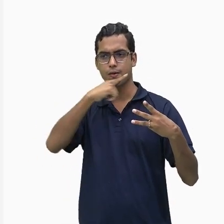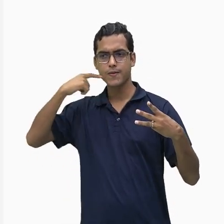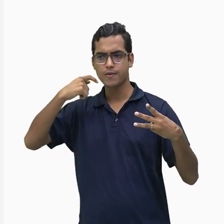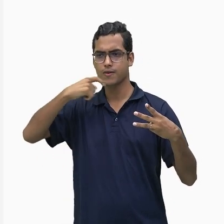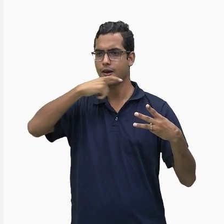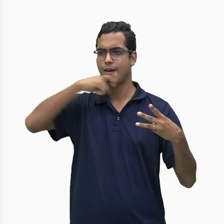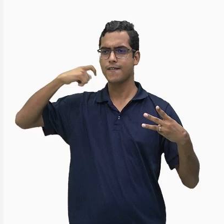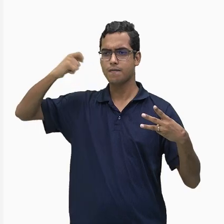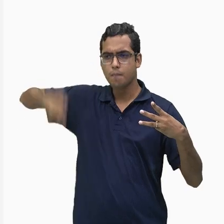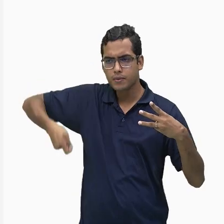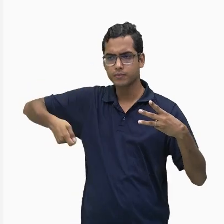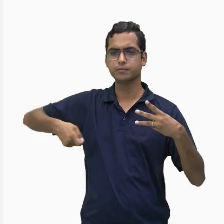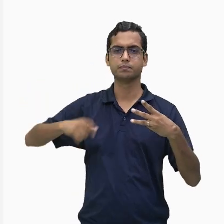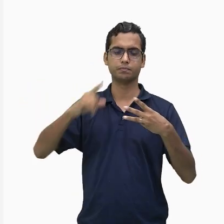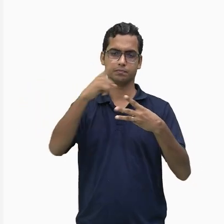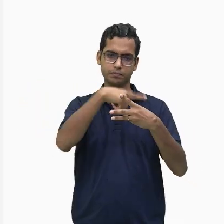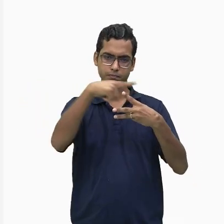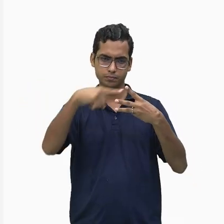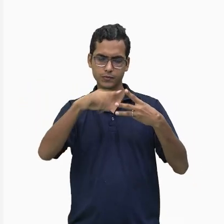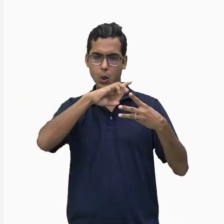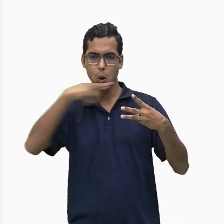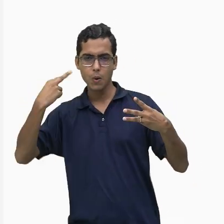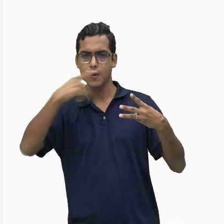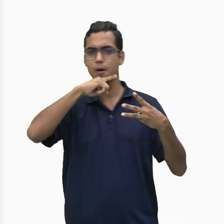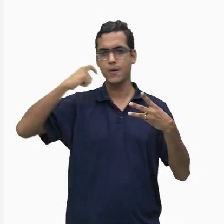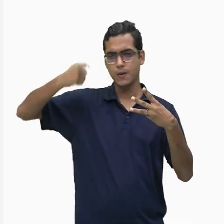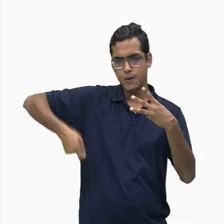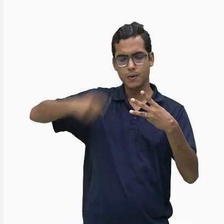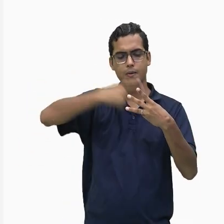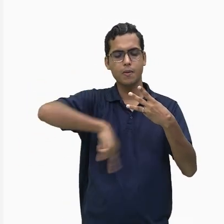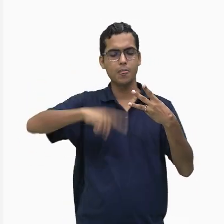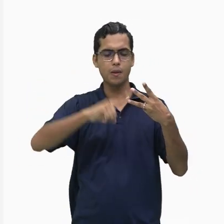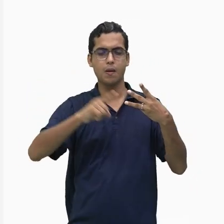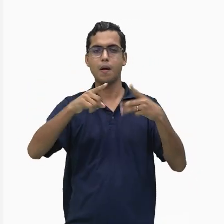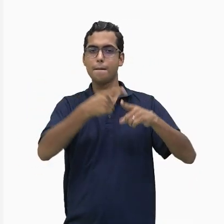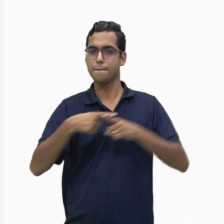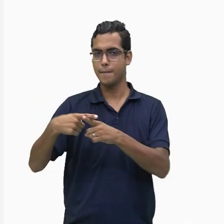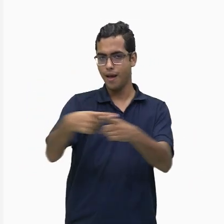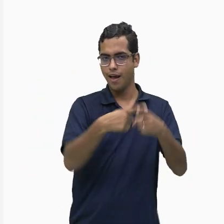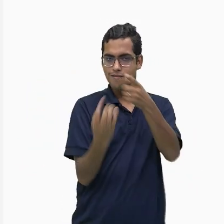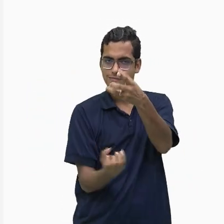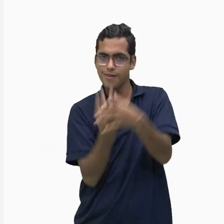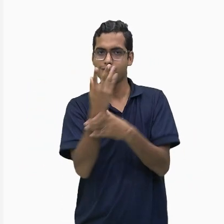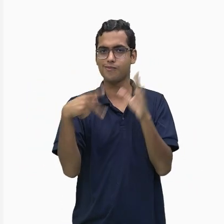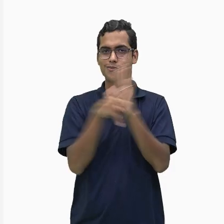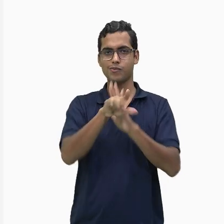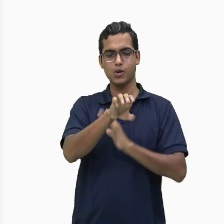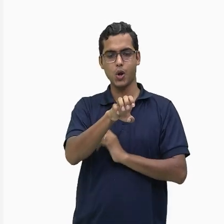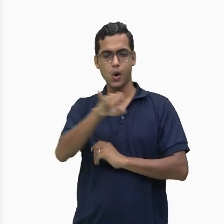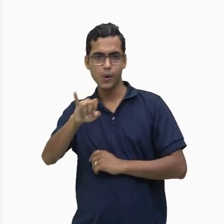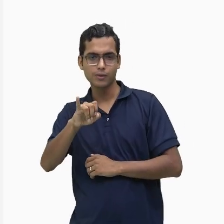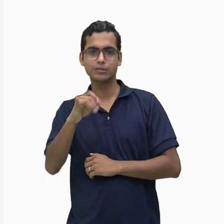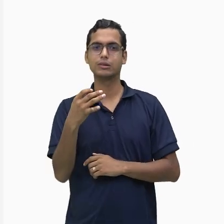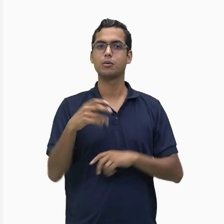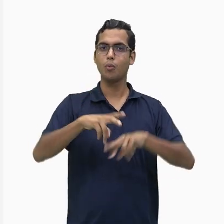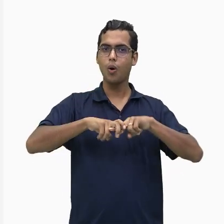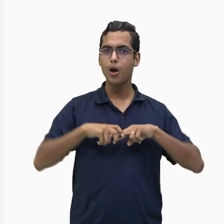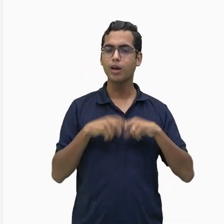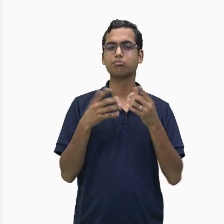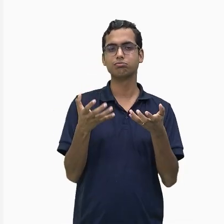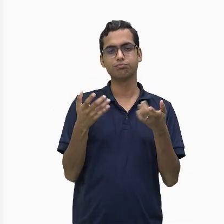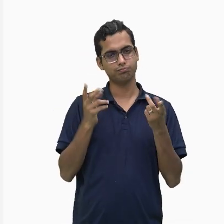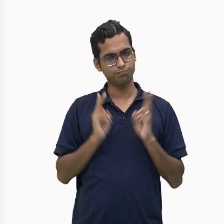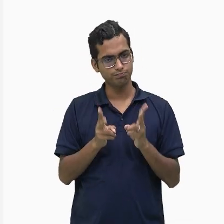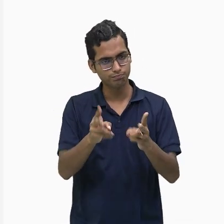acabaram fundando, via-se essa necessidade, ok? Agora, a gente também vai observar que essa organização que acabou surgindo,